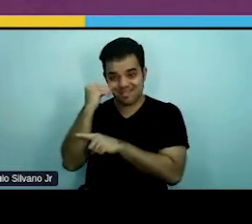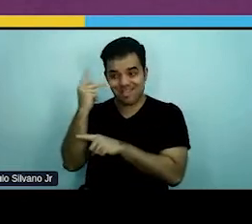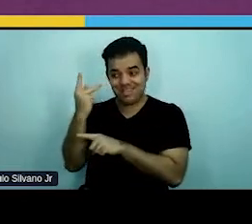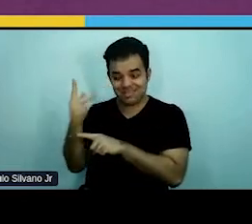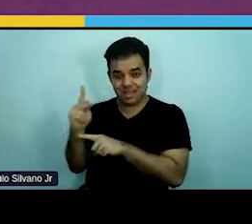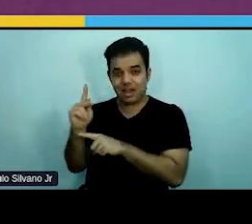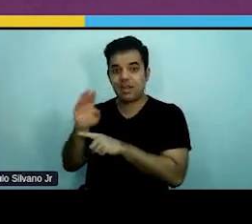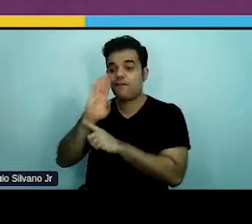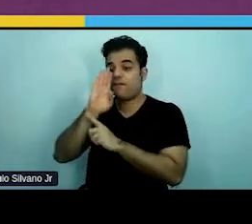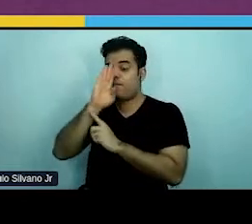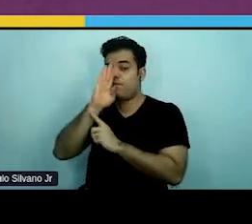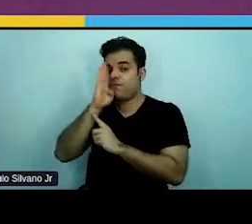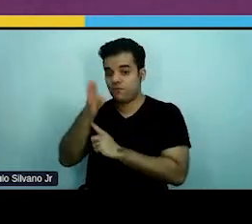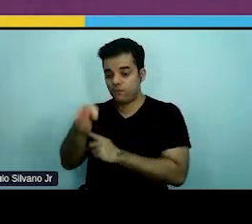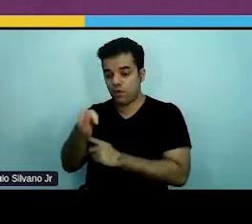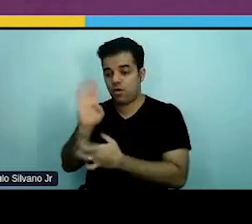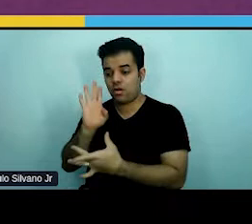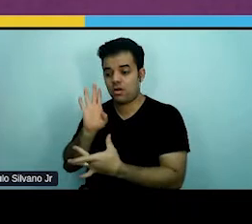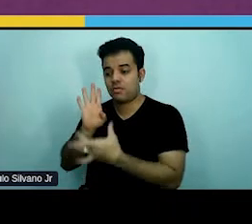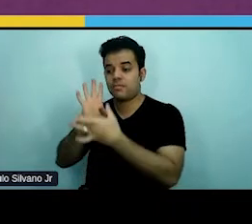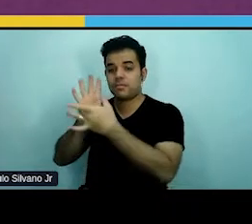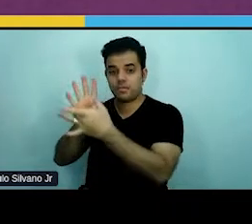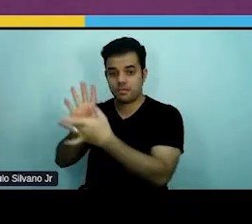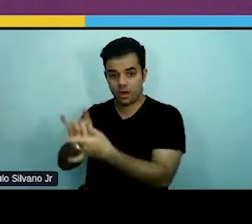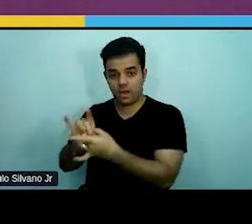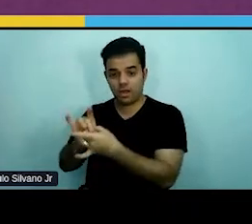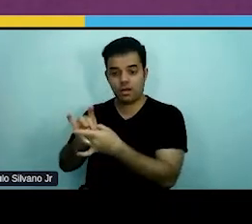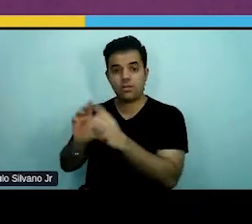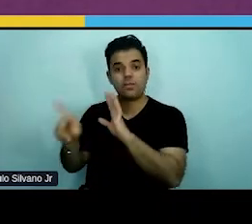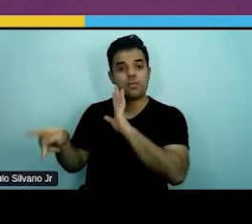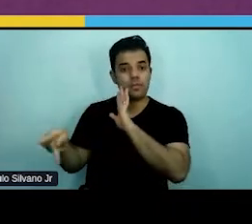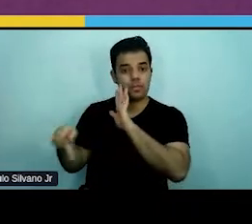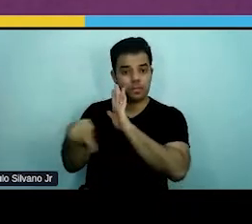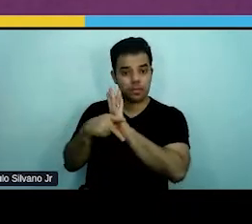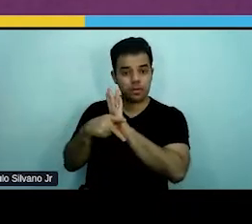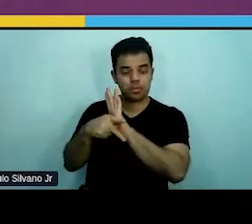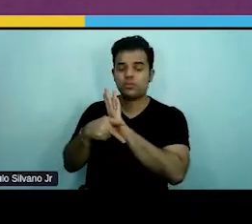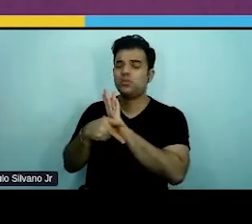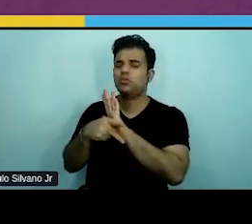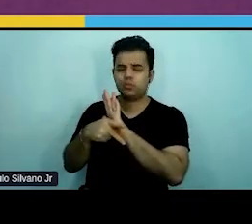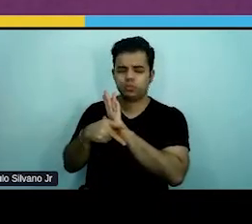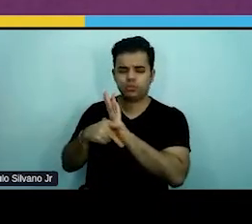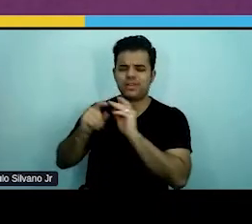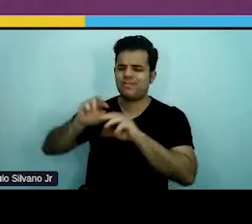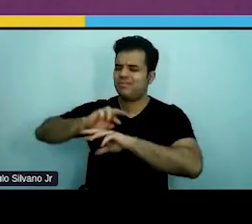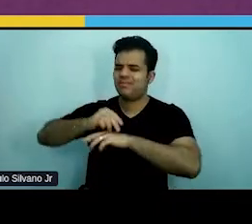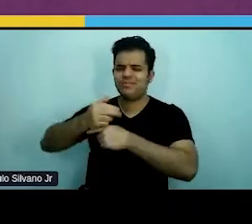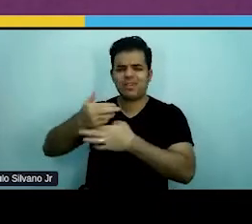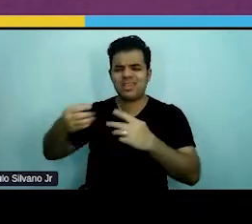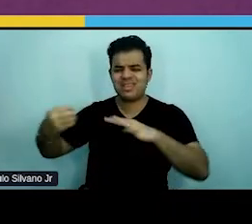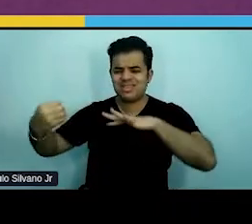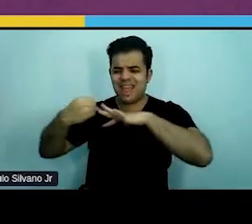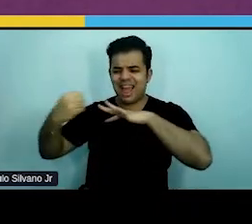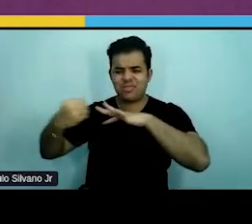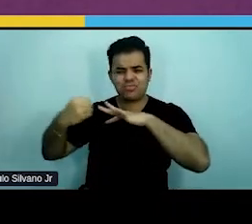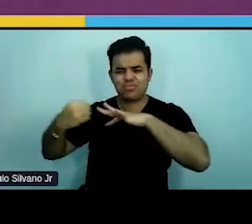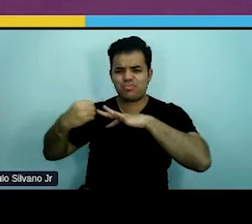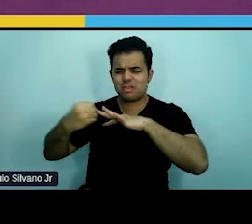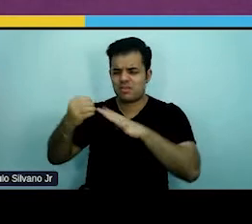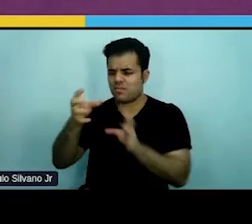aí diretamente relacionado a grandes volumes de dados